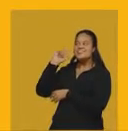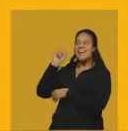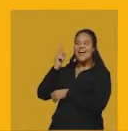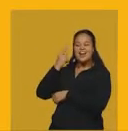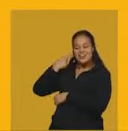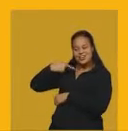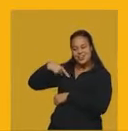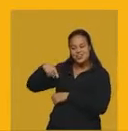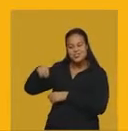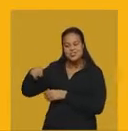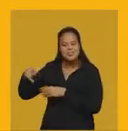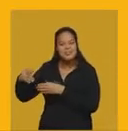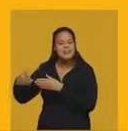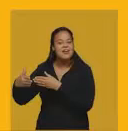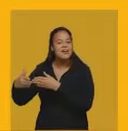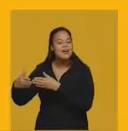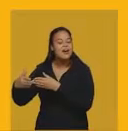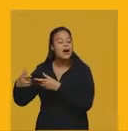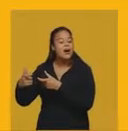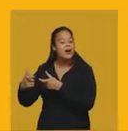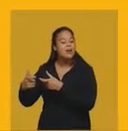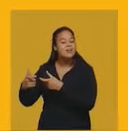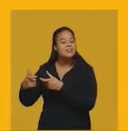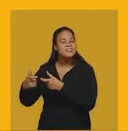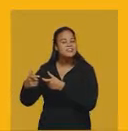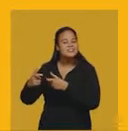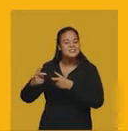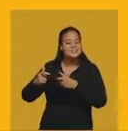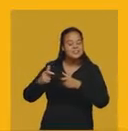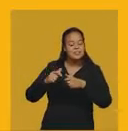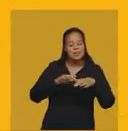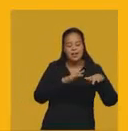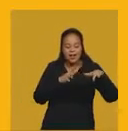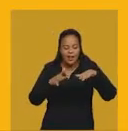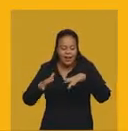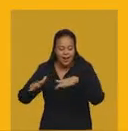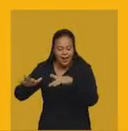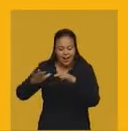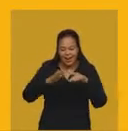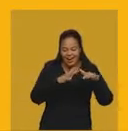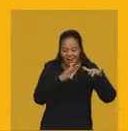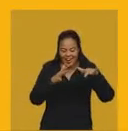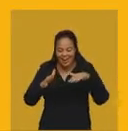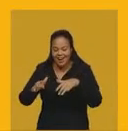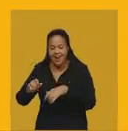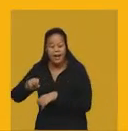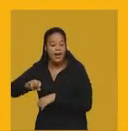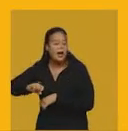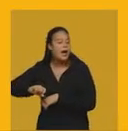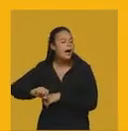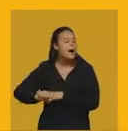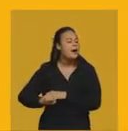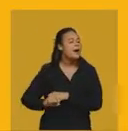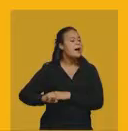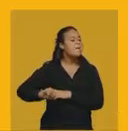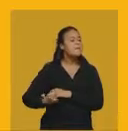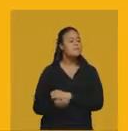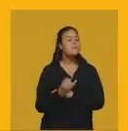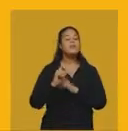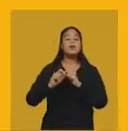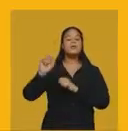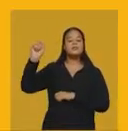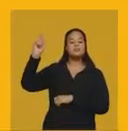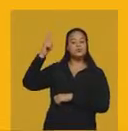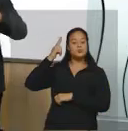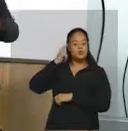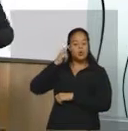emoji de surf. Então, que tal irmos para a praia, aproveitar o sol? E aí existem outros